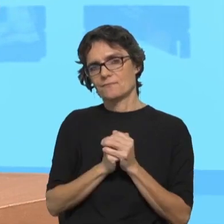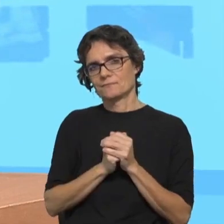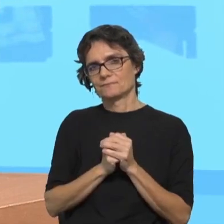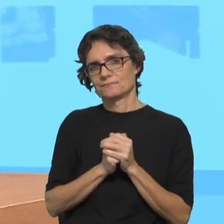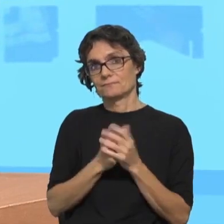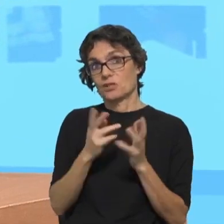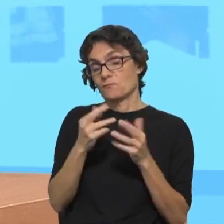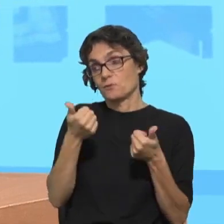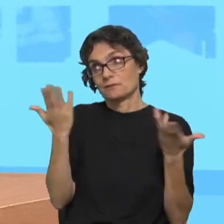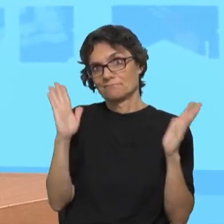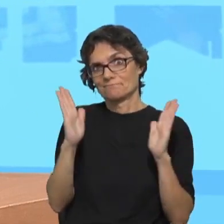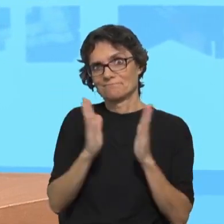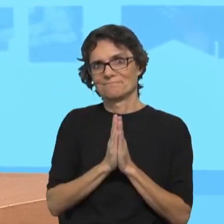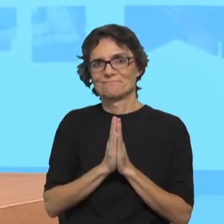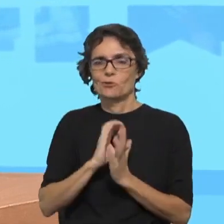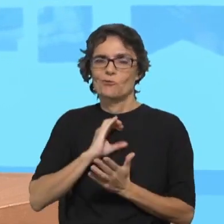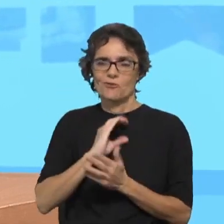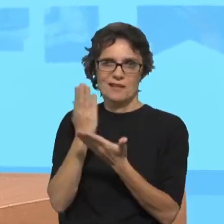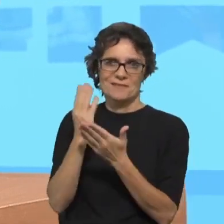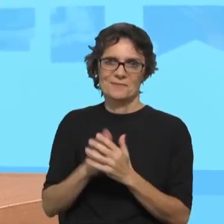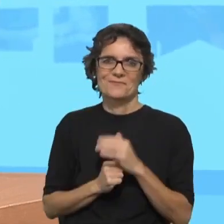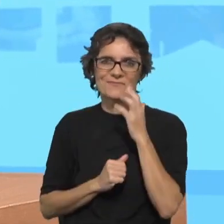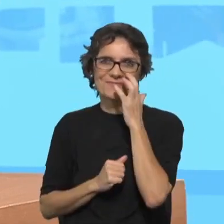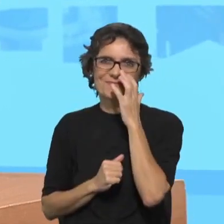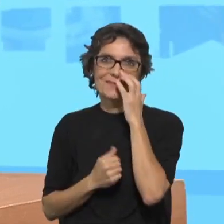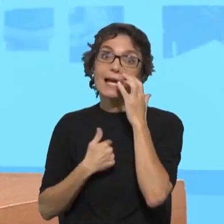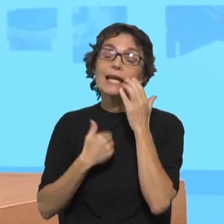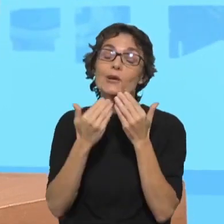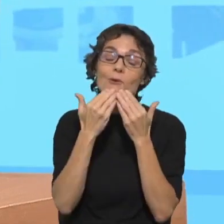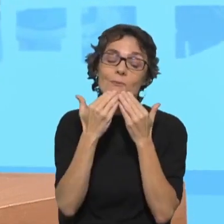Divino Espírito Santo. Muito bem, muito obrigado, Maria João. Olha, eu é que agradeço.